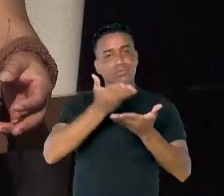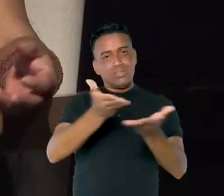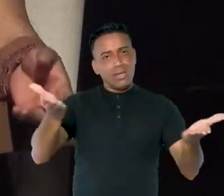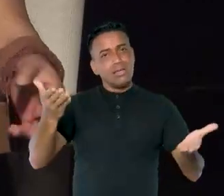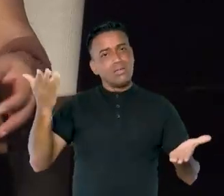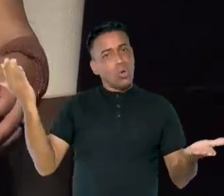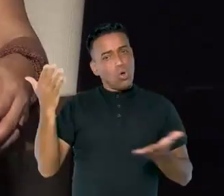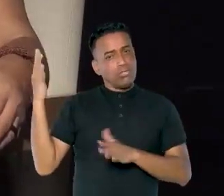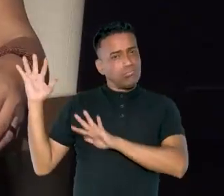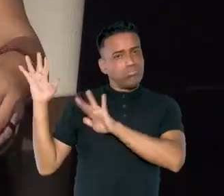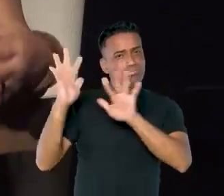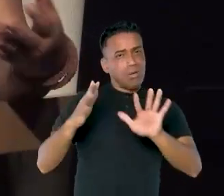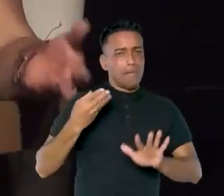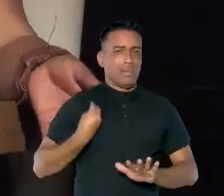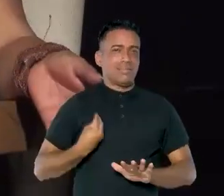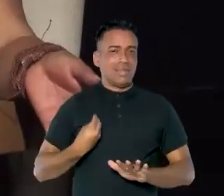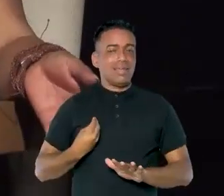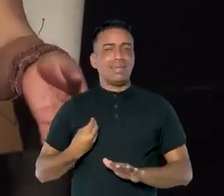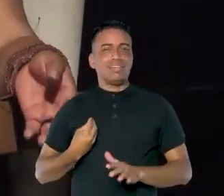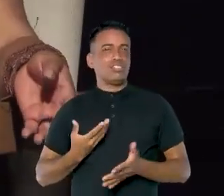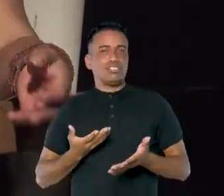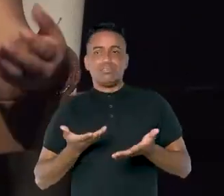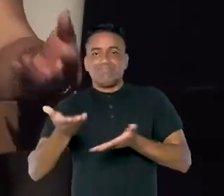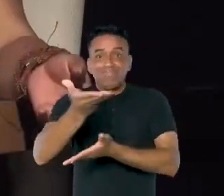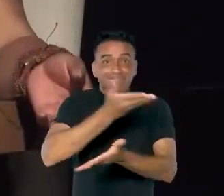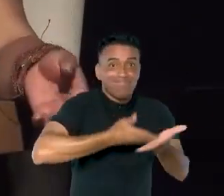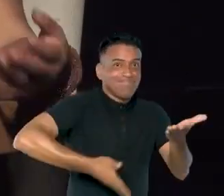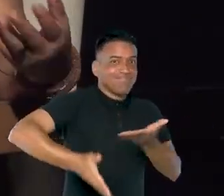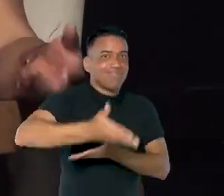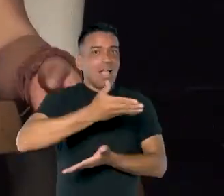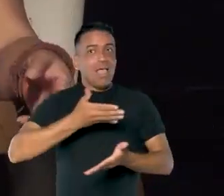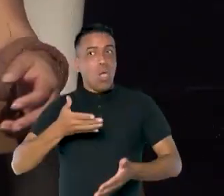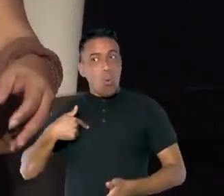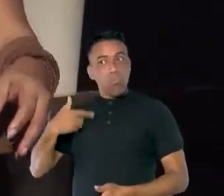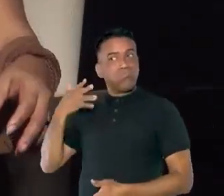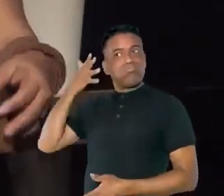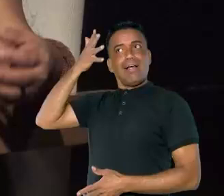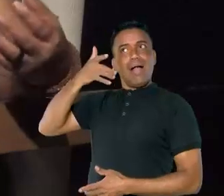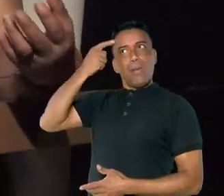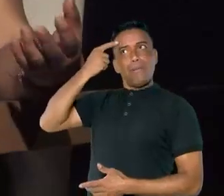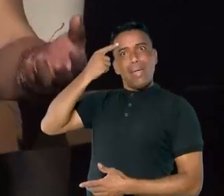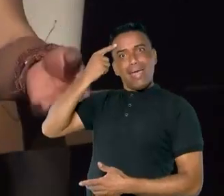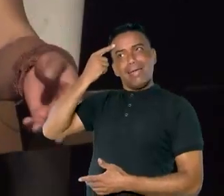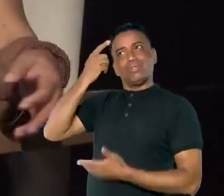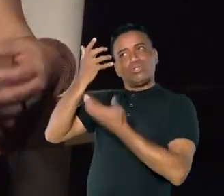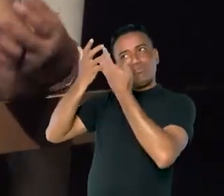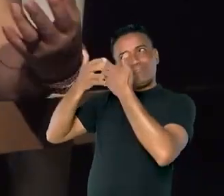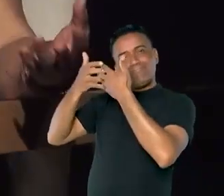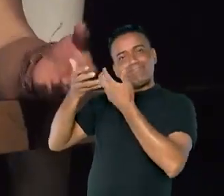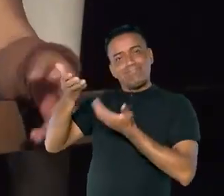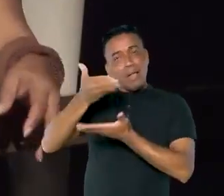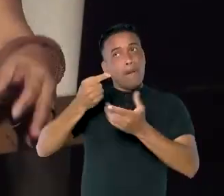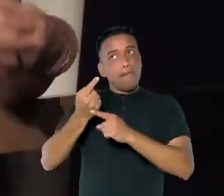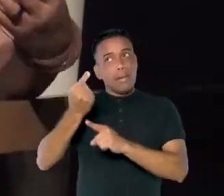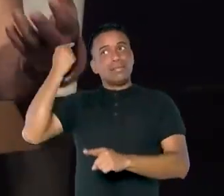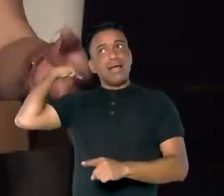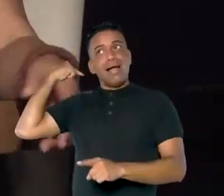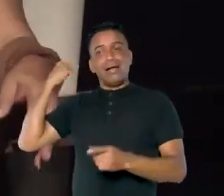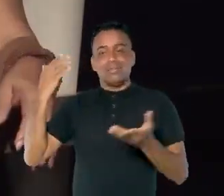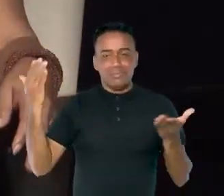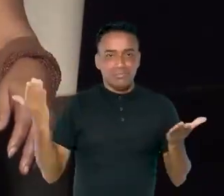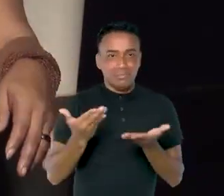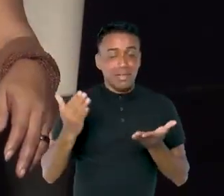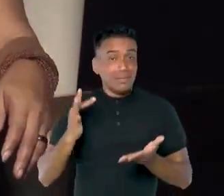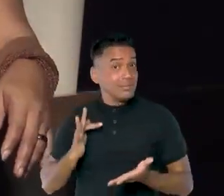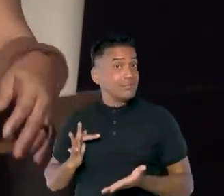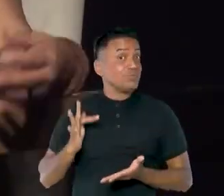estarem esta noite aqui me ouvindo, né, a falar o que eu penso, né, do passado, do presente